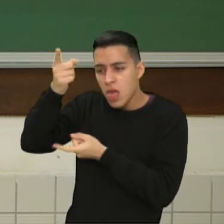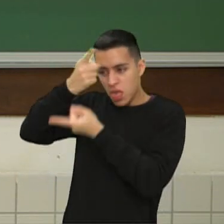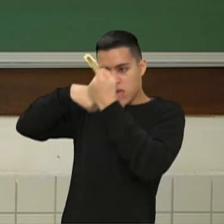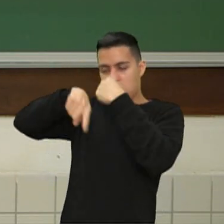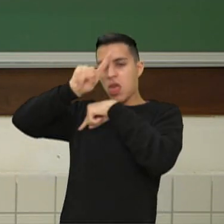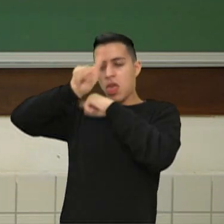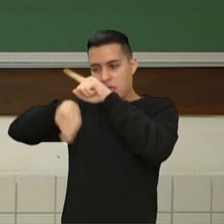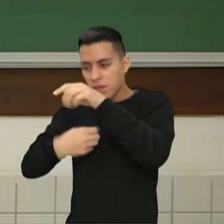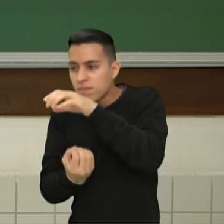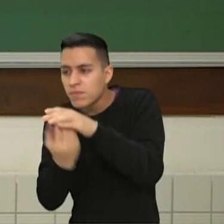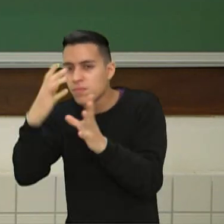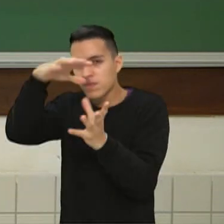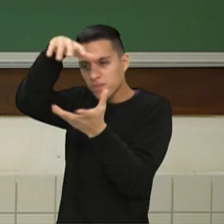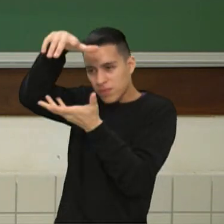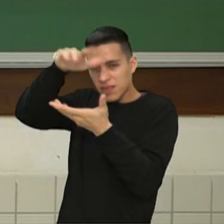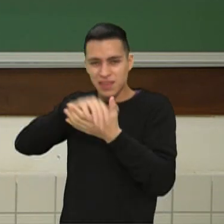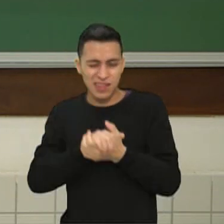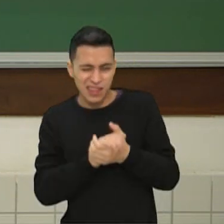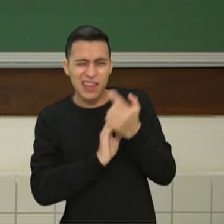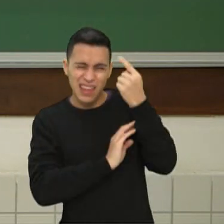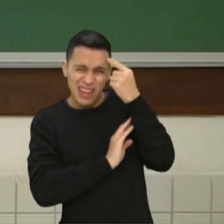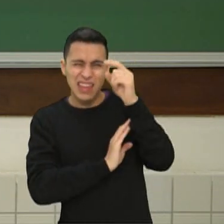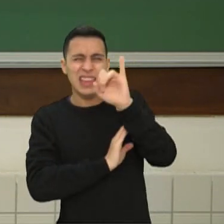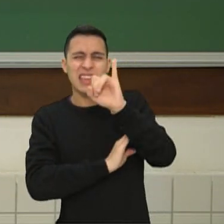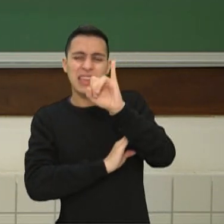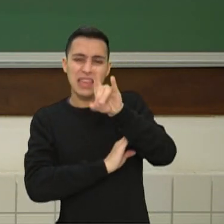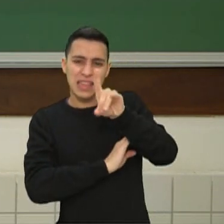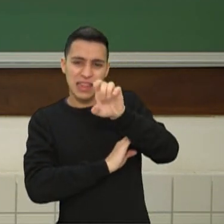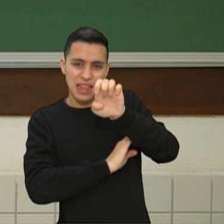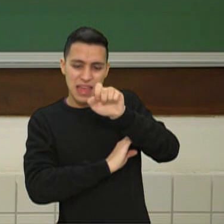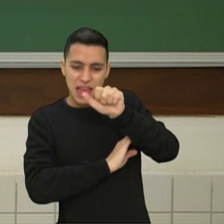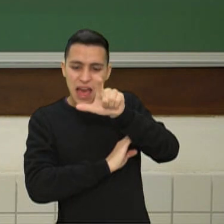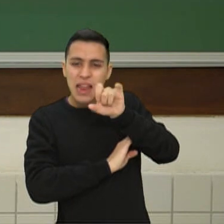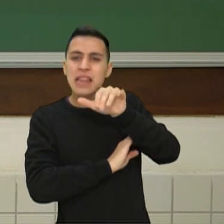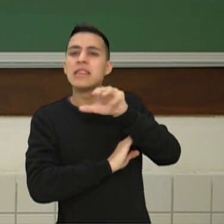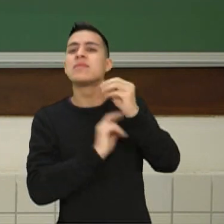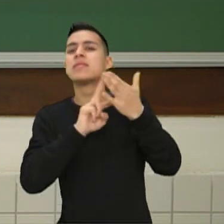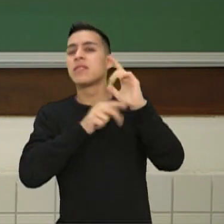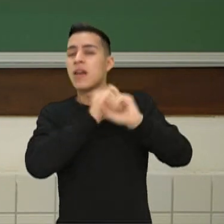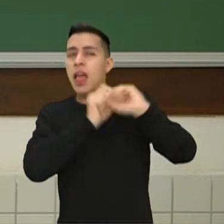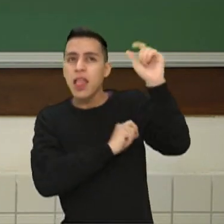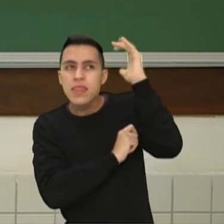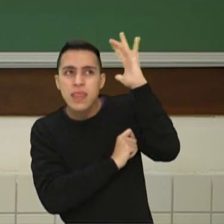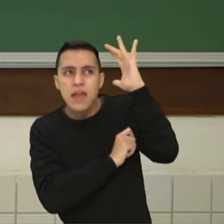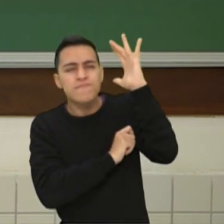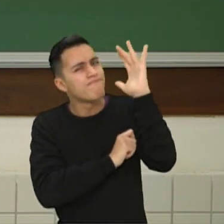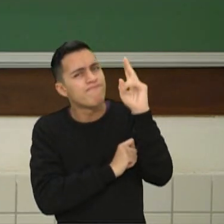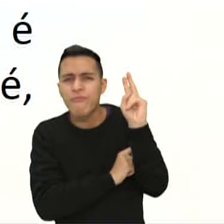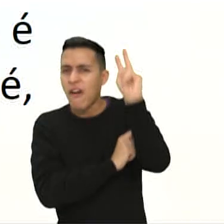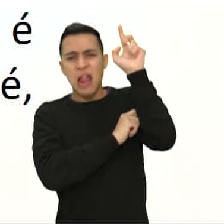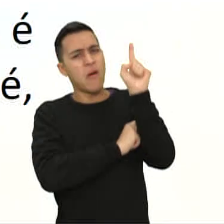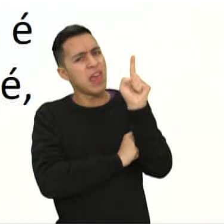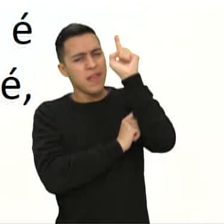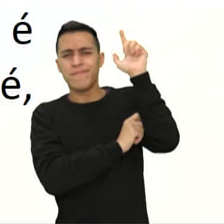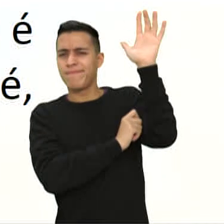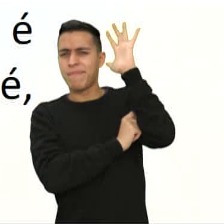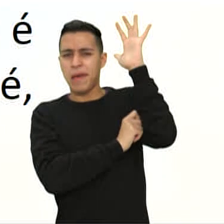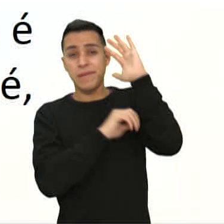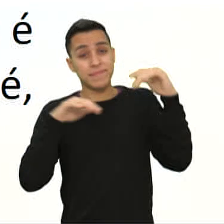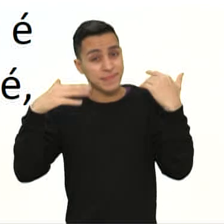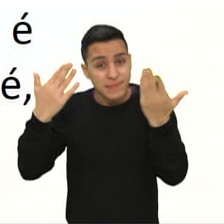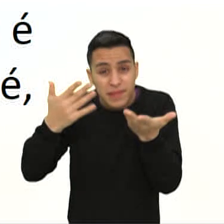Então, idealismo, valorização das ideias, né? Então, seguindo aqui, a realidade é,